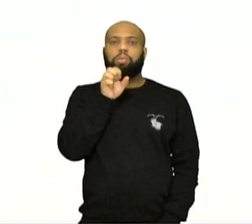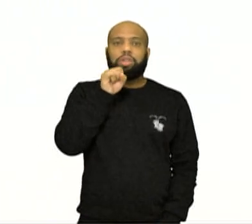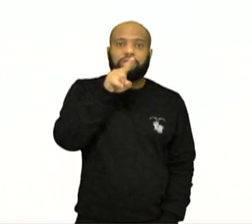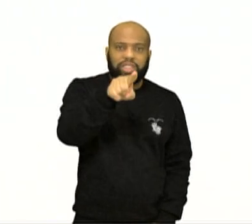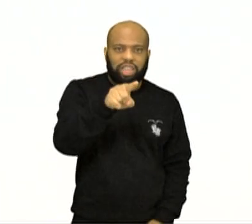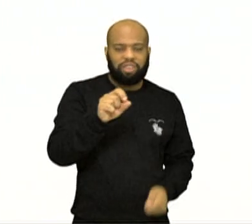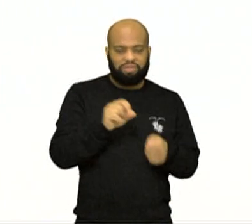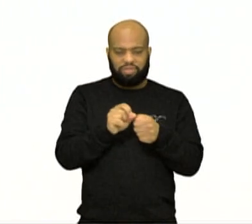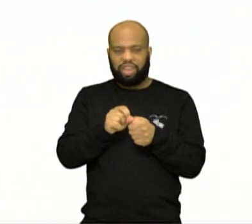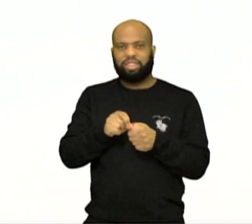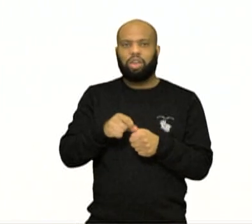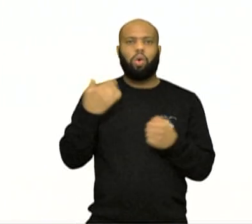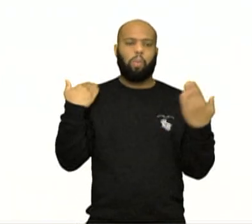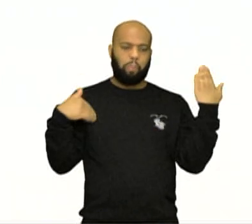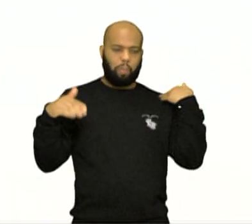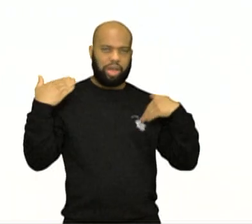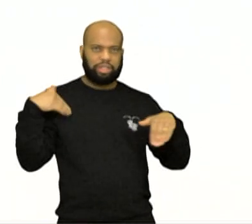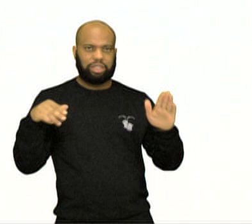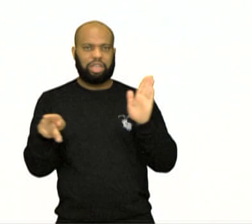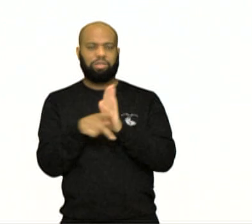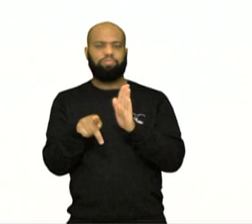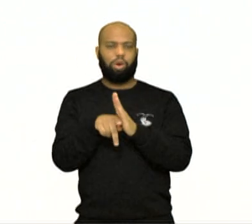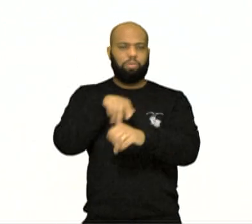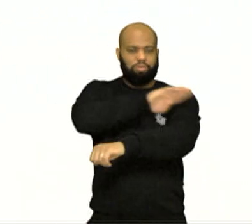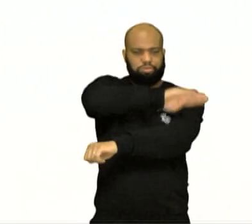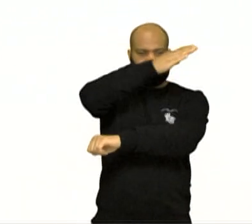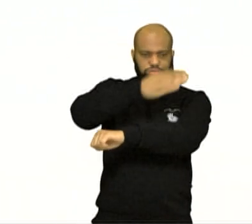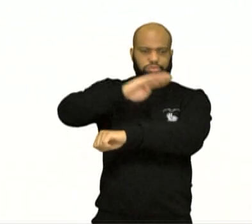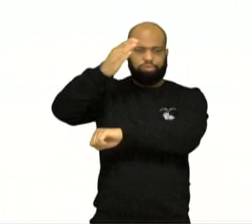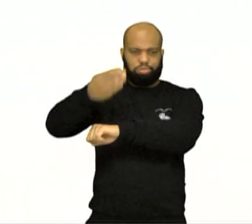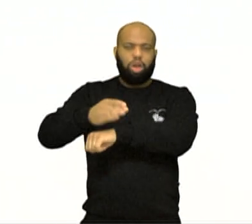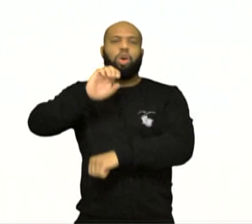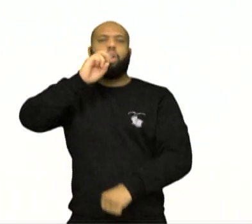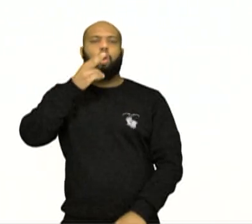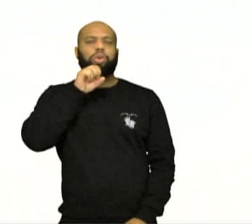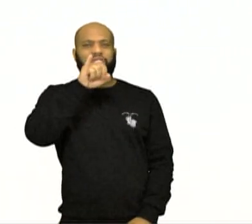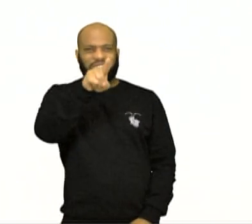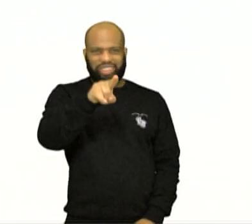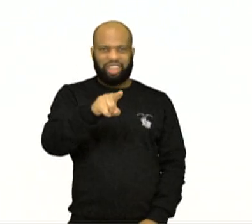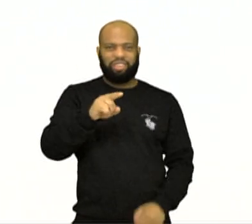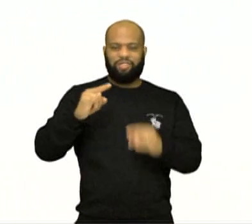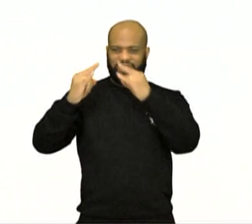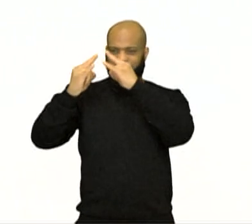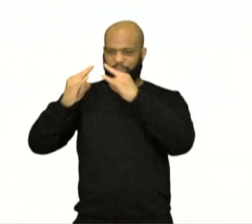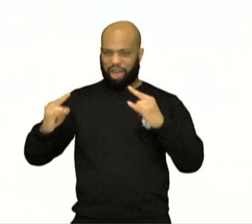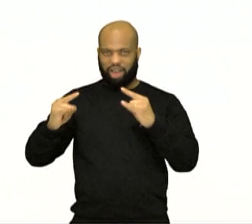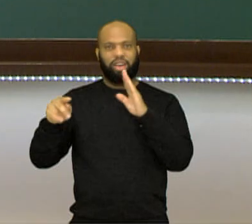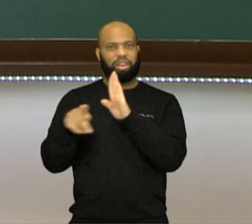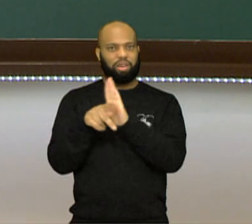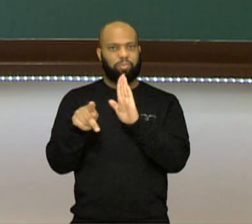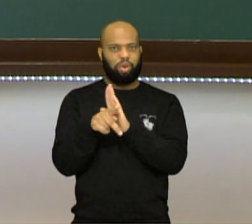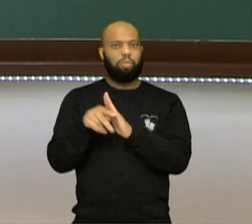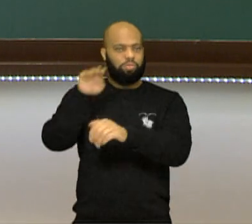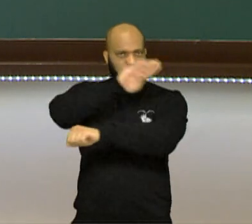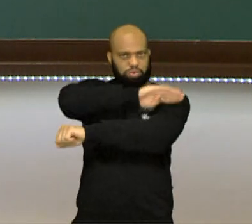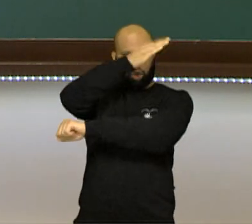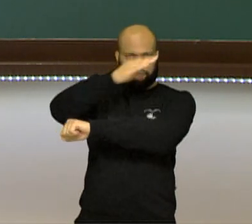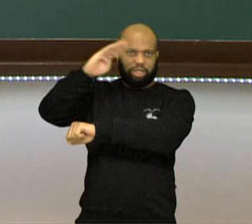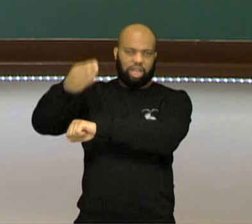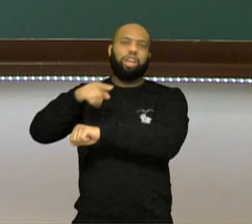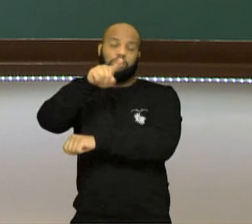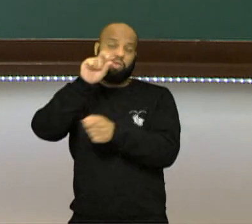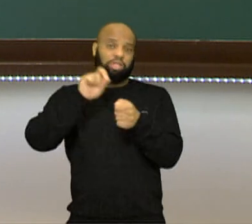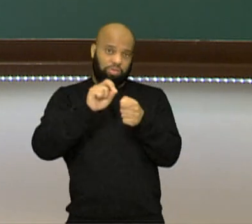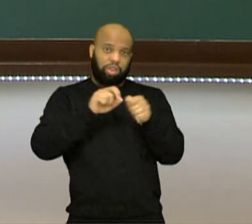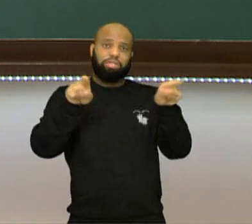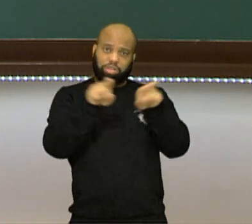exemplo, se você acampou em alguma montanha, você praticou montanhismo, uma